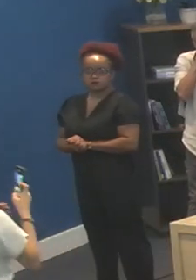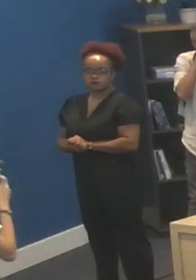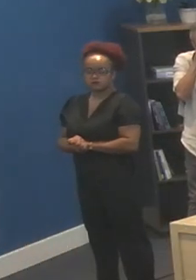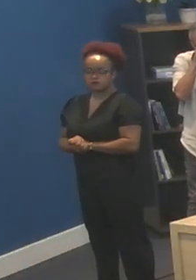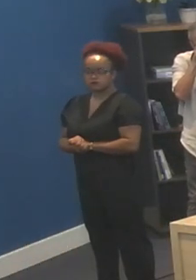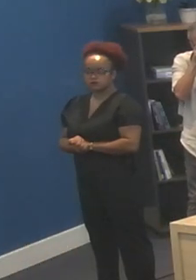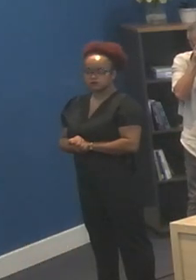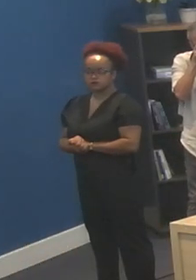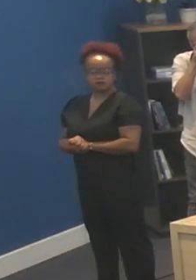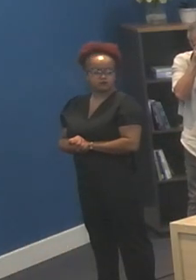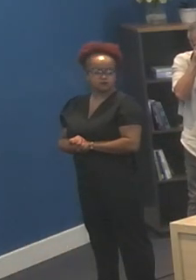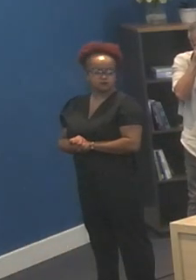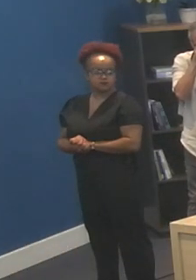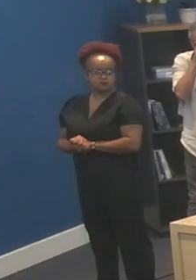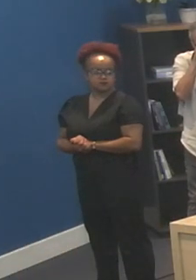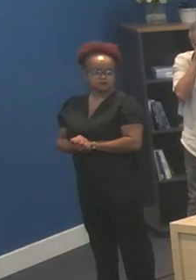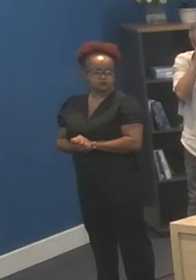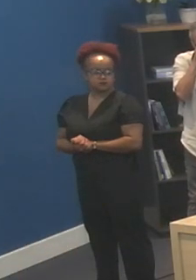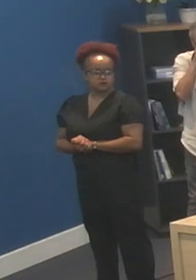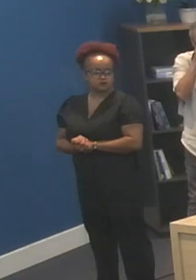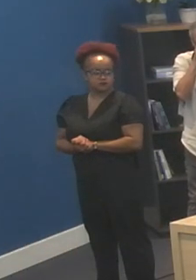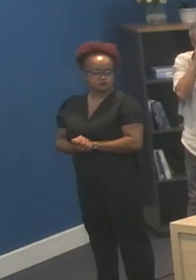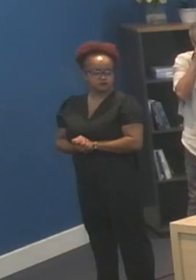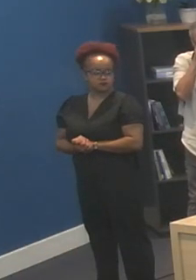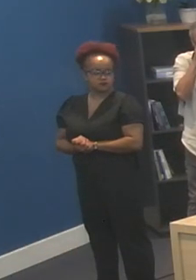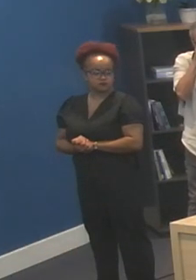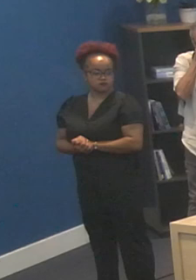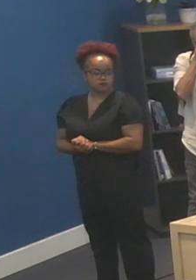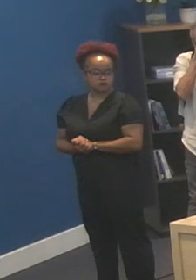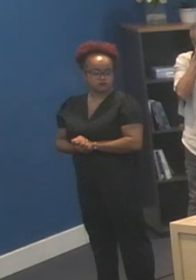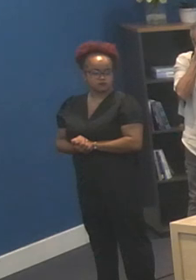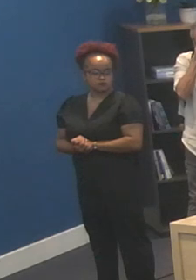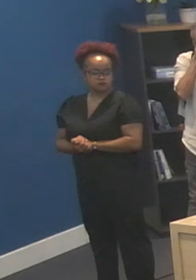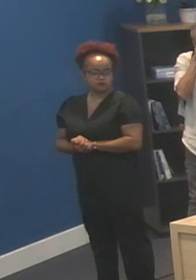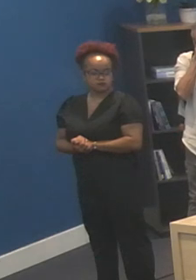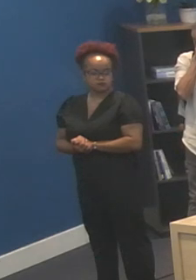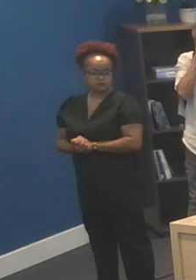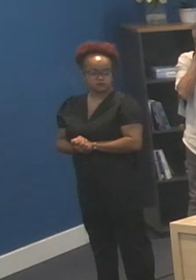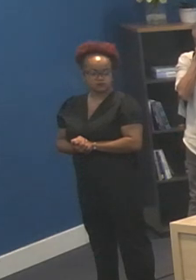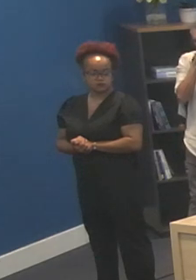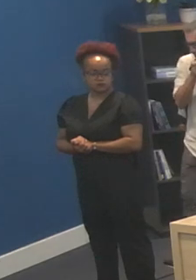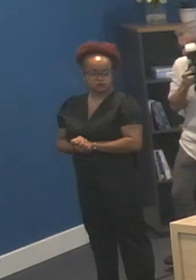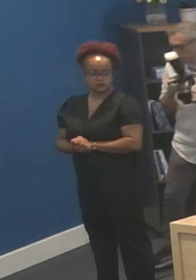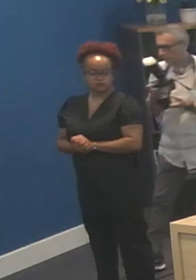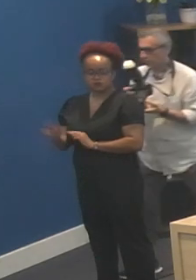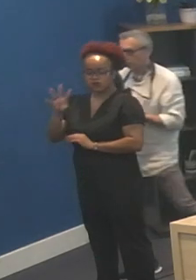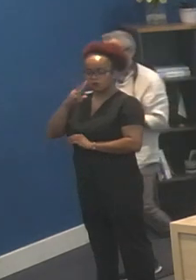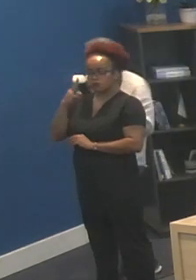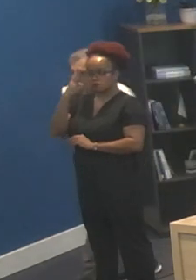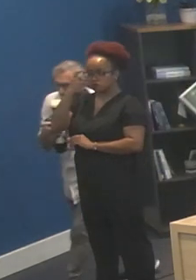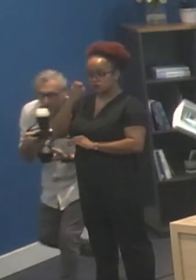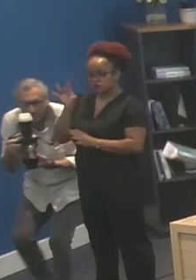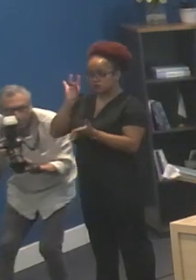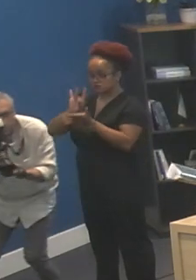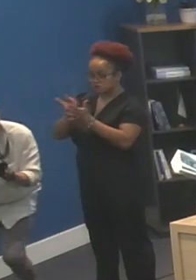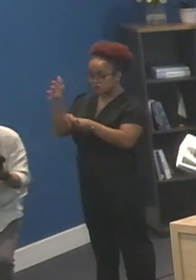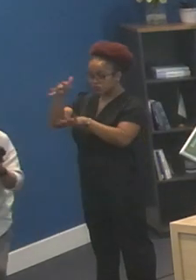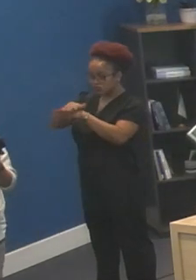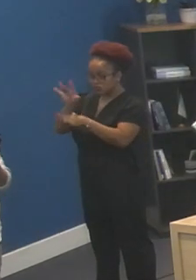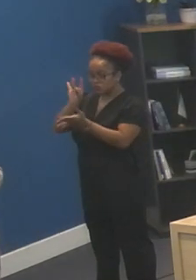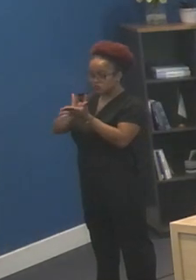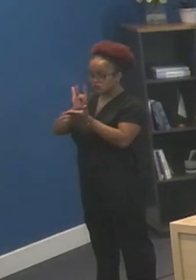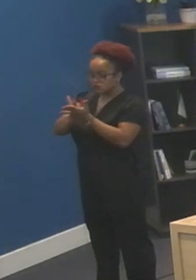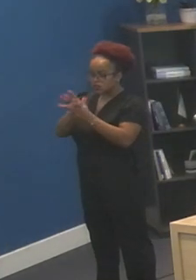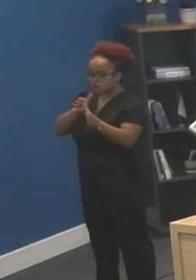Parabéns pelo trabalho. Obrigada. Tá? Obrigada. Boa sorte. Uma pessoa cega realmente está inclusa quando tem isso aqui. E o que